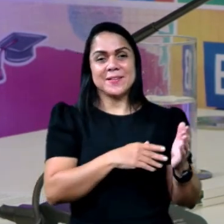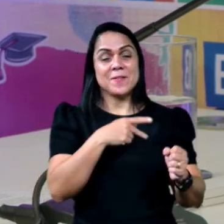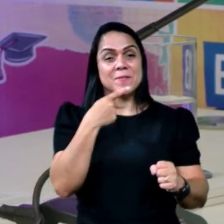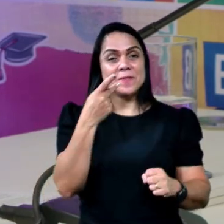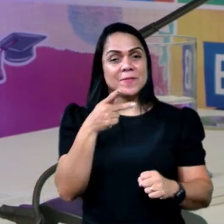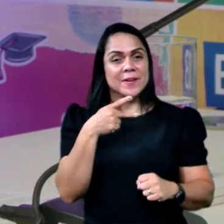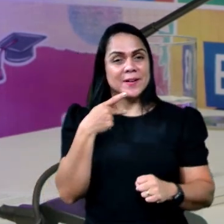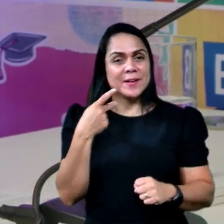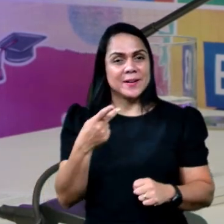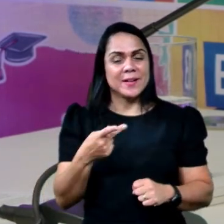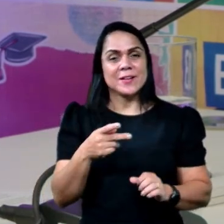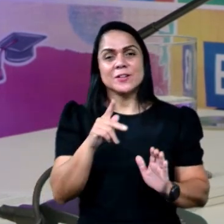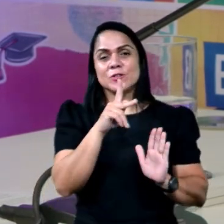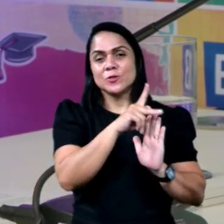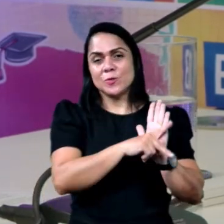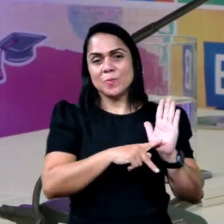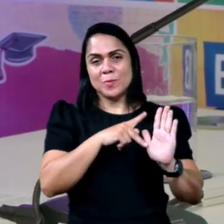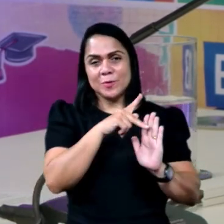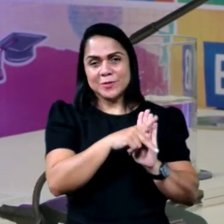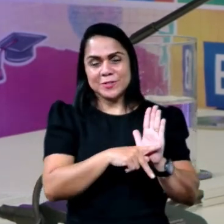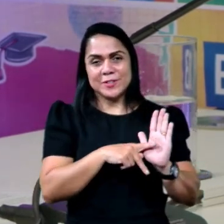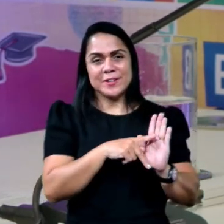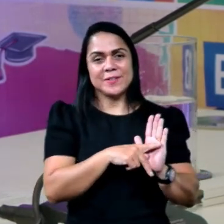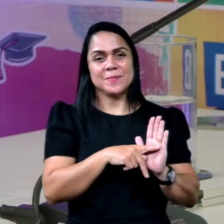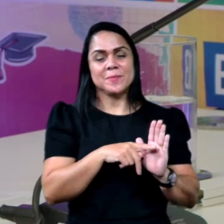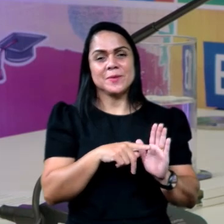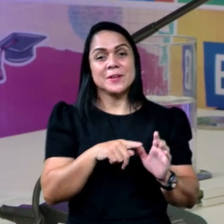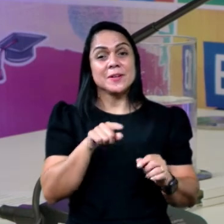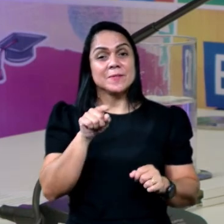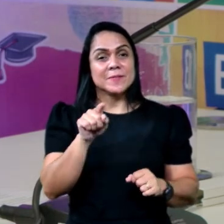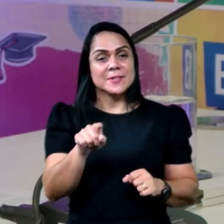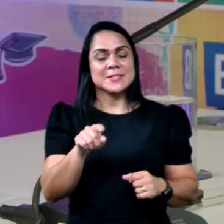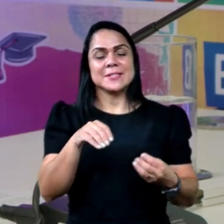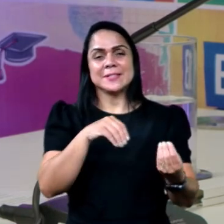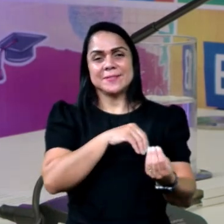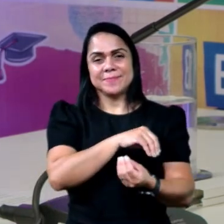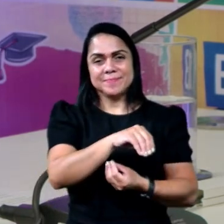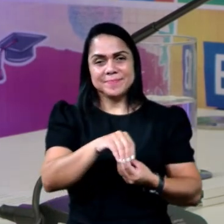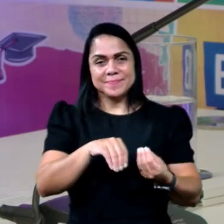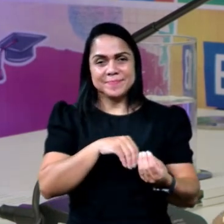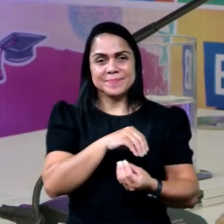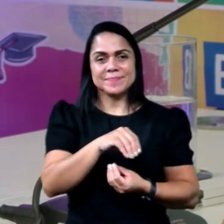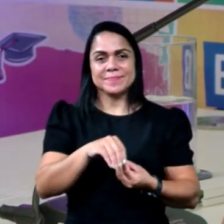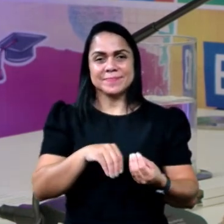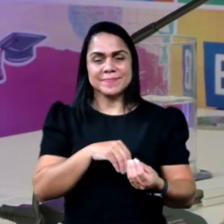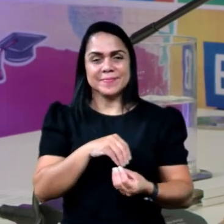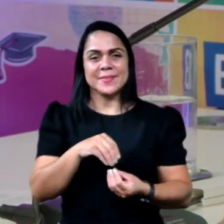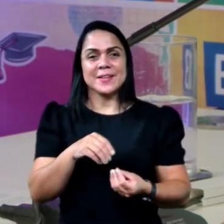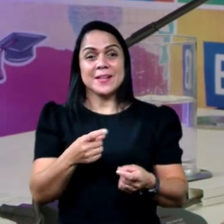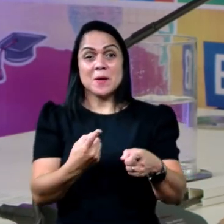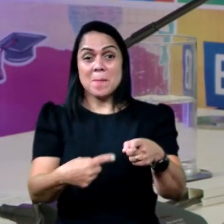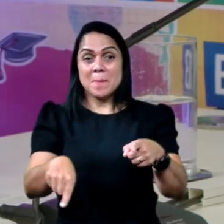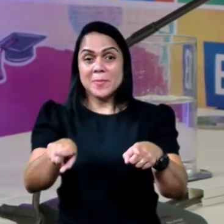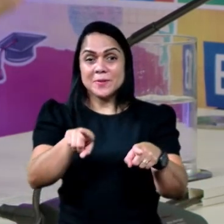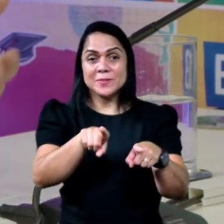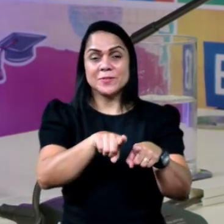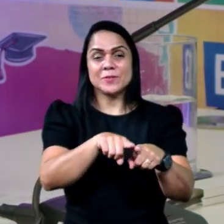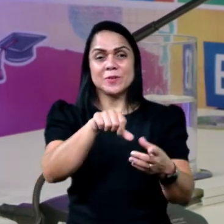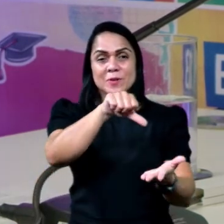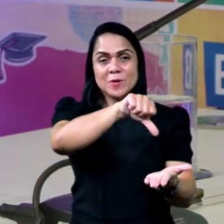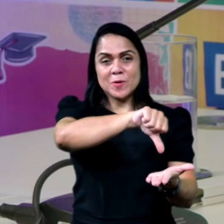projeto Multicamp, um projeto que você também está envolvida, com uma boa parceria que envolve Campus